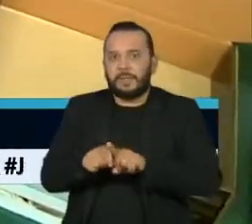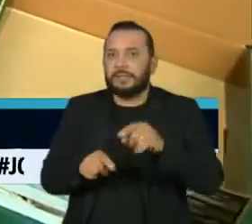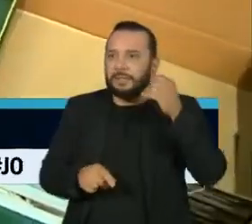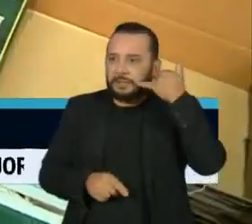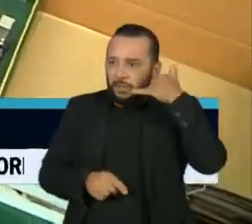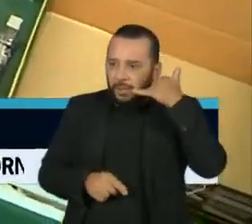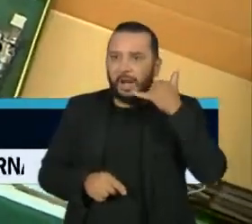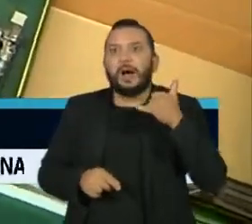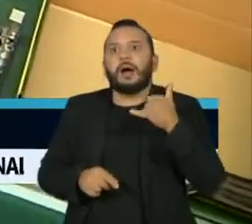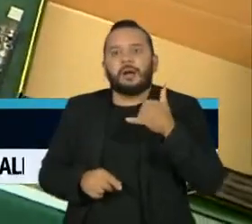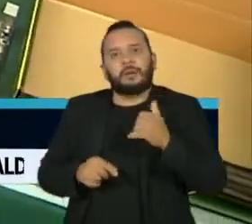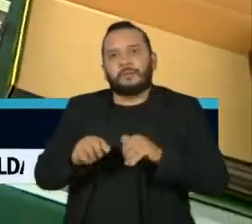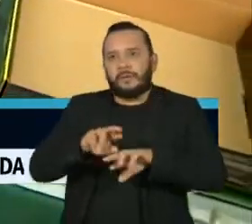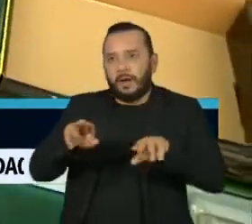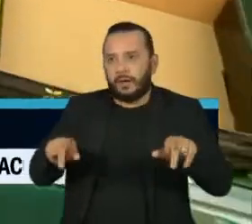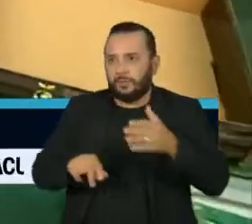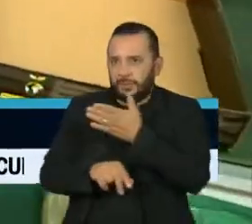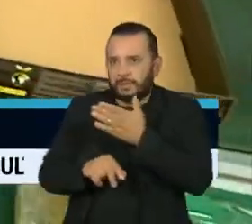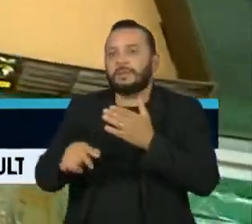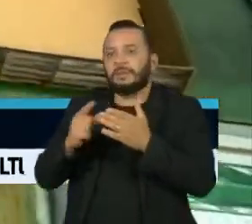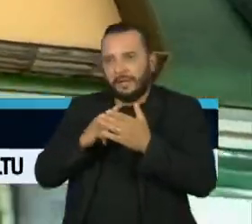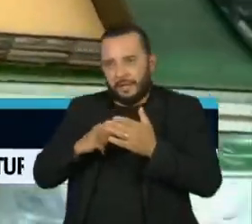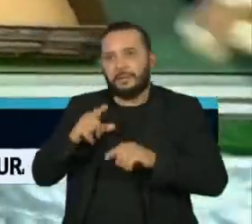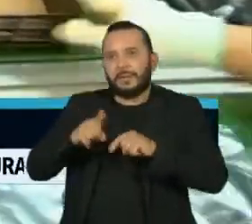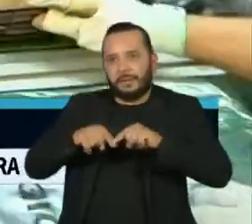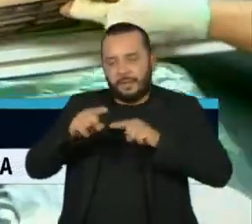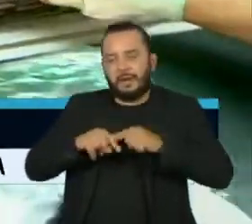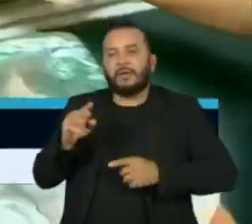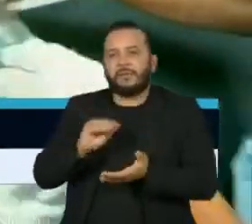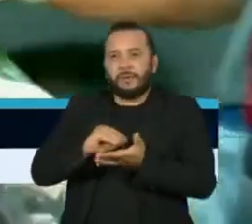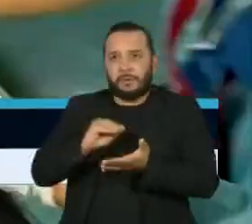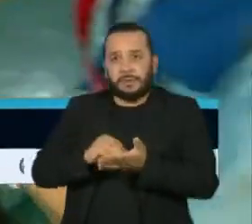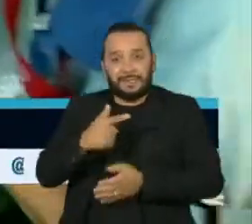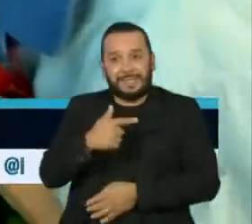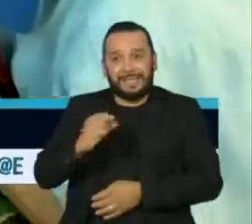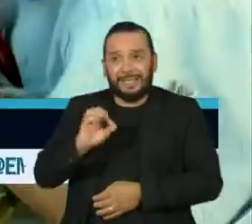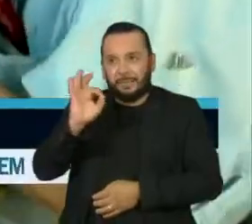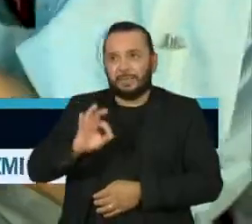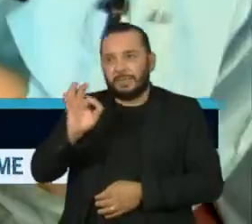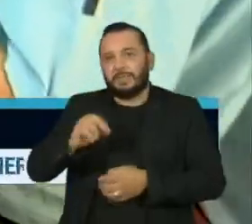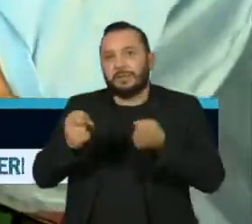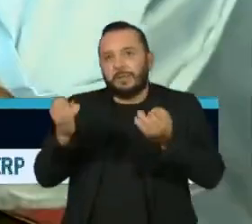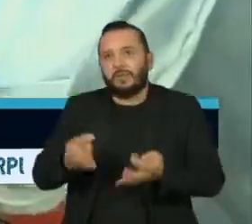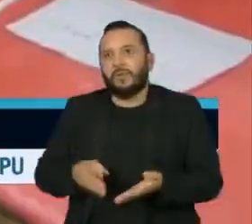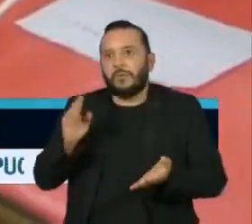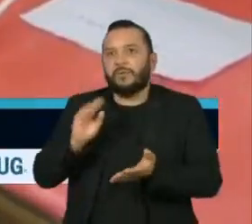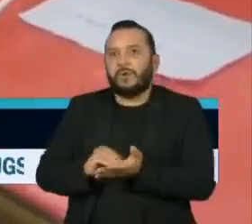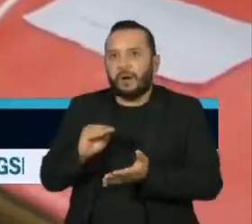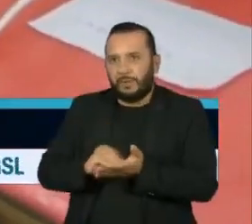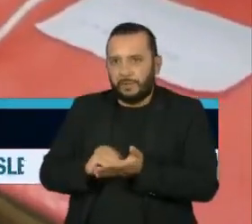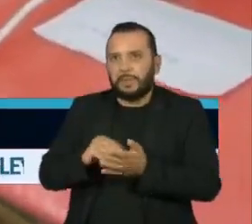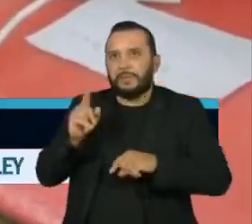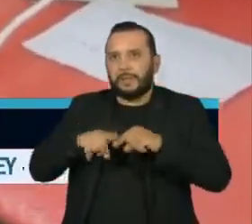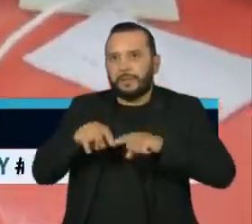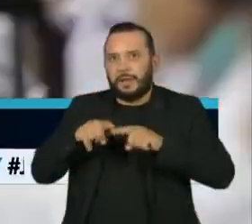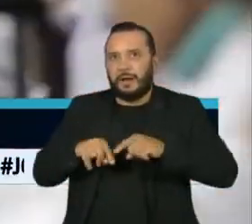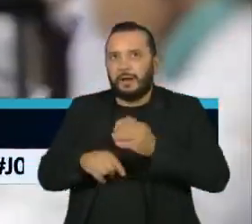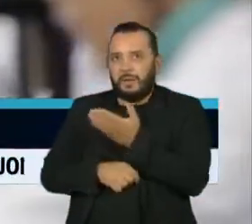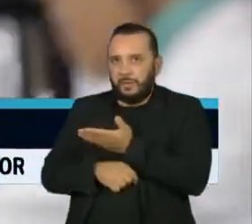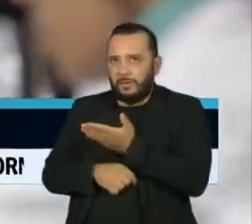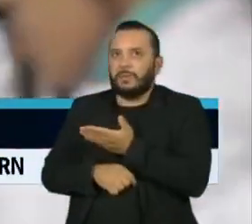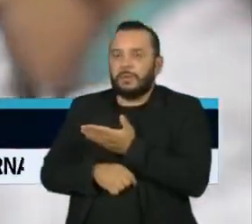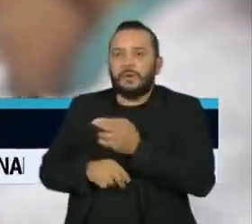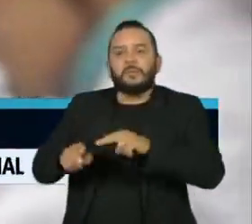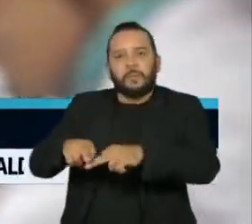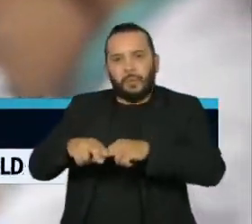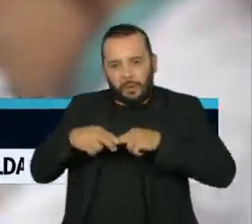Segundo a associação que representa o setor, quase 70% das empresas relataram problemas na aquisição de componentes e matérias-primas em